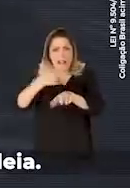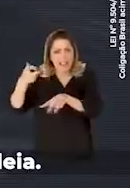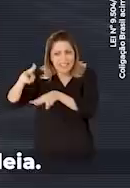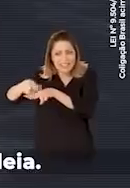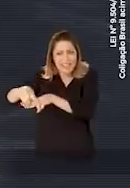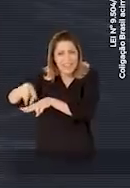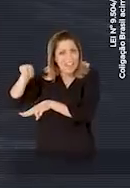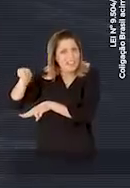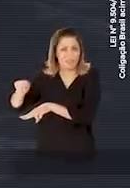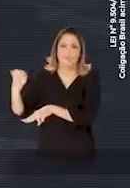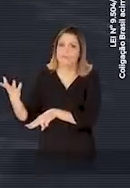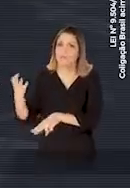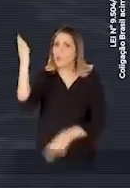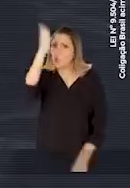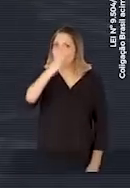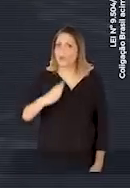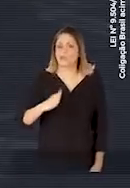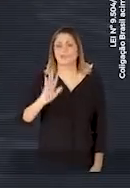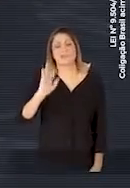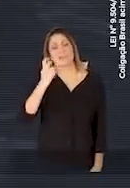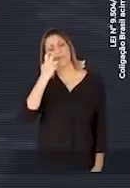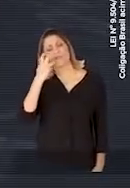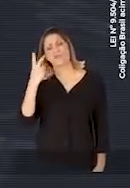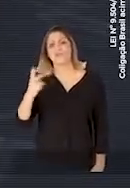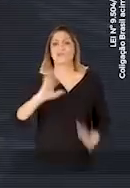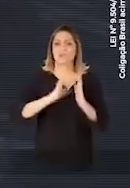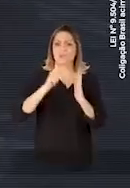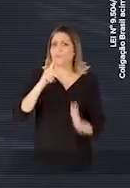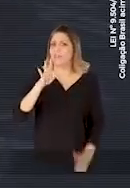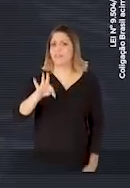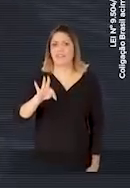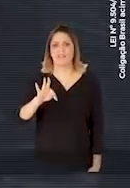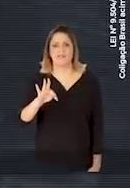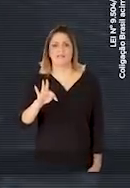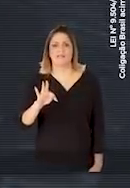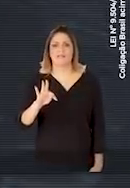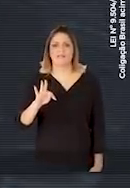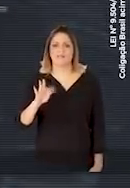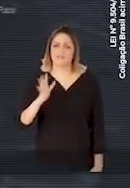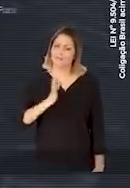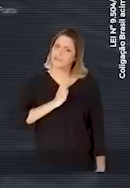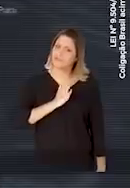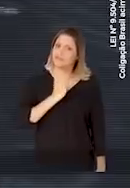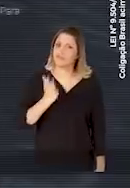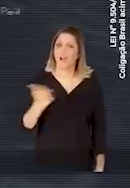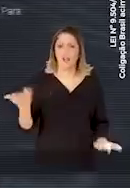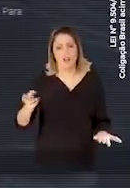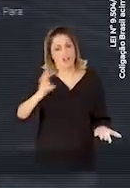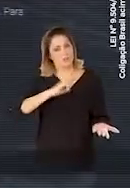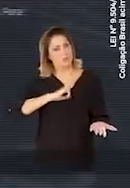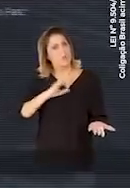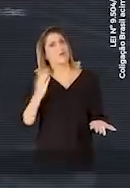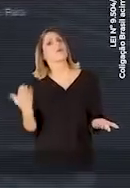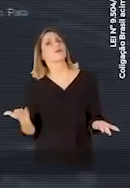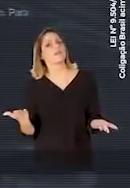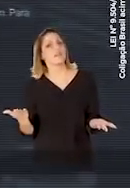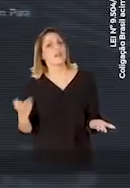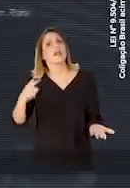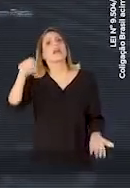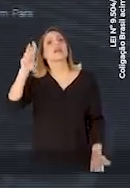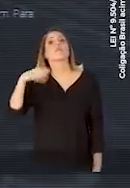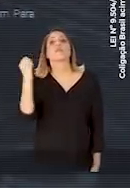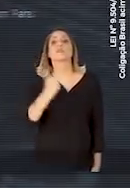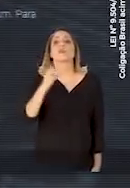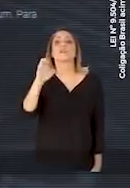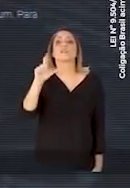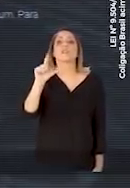da cadeia. O Brasil já viu muito do que o PT é capaz. E ainda exige respostas. Quem